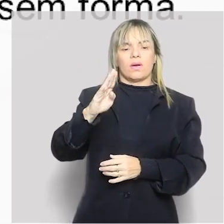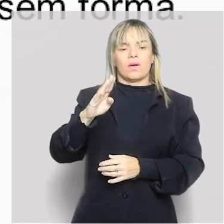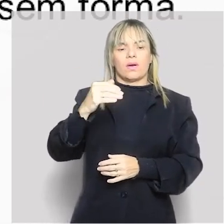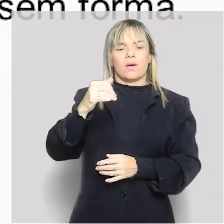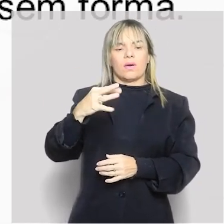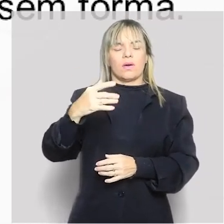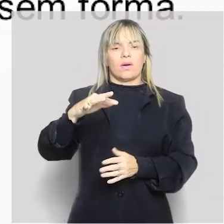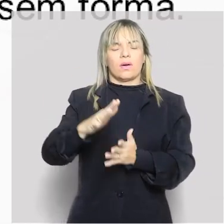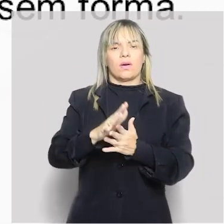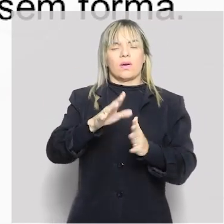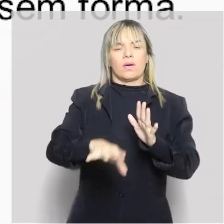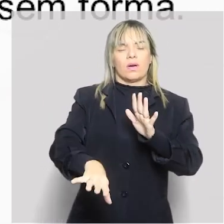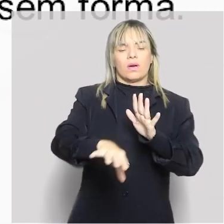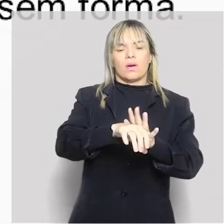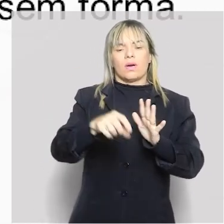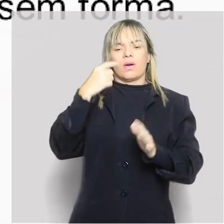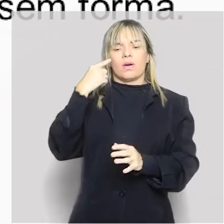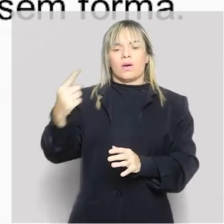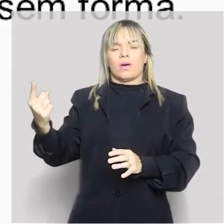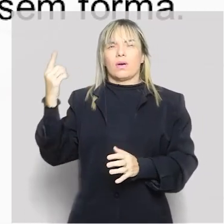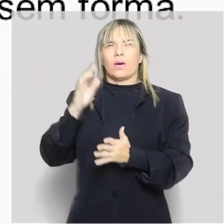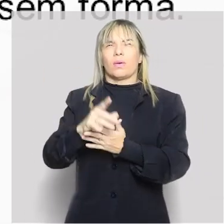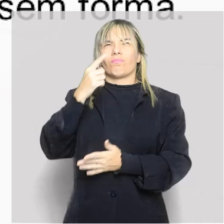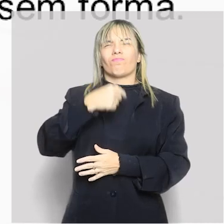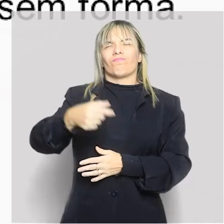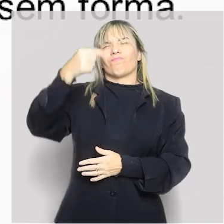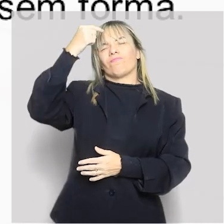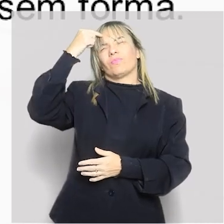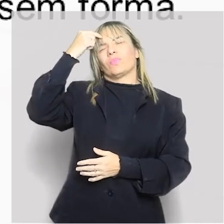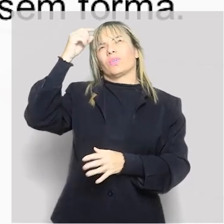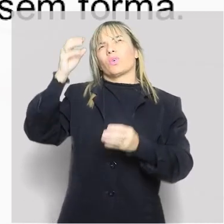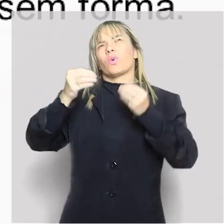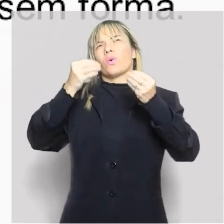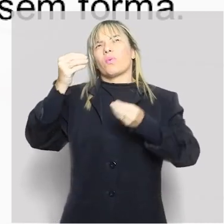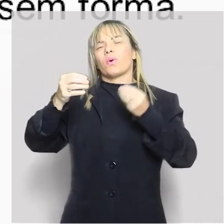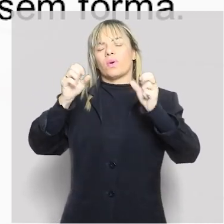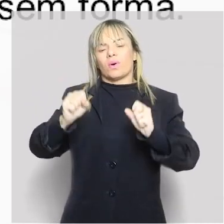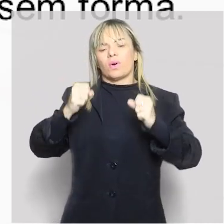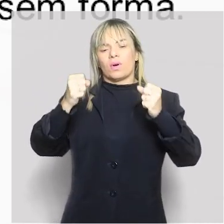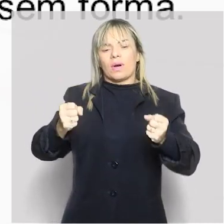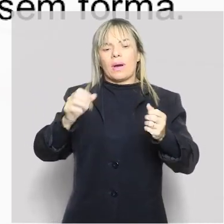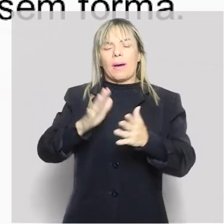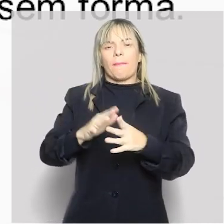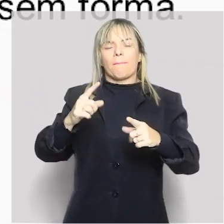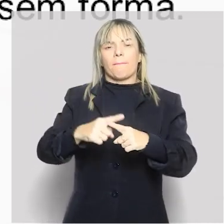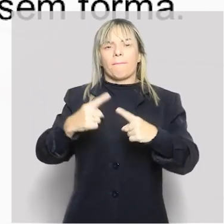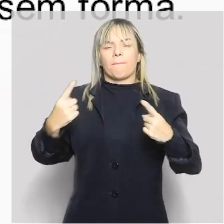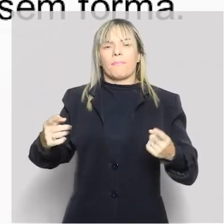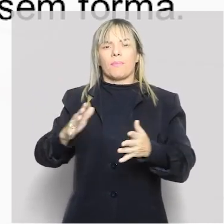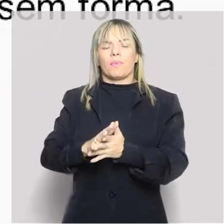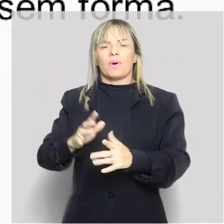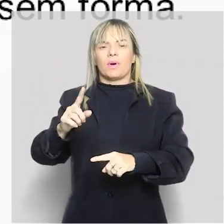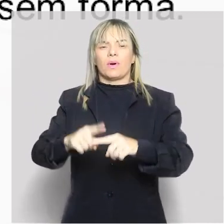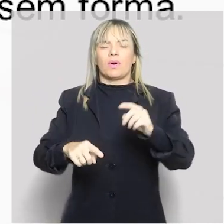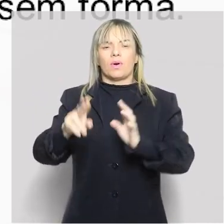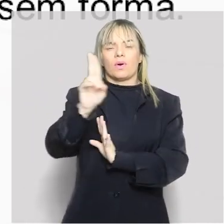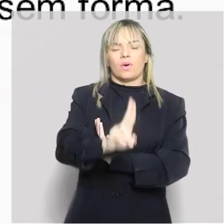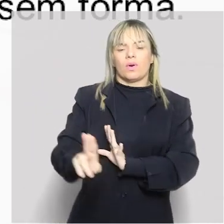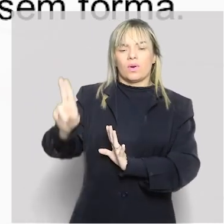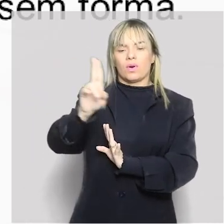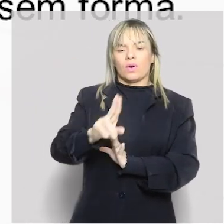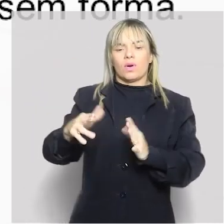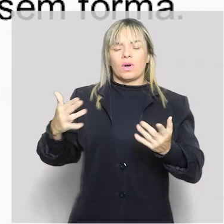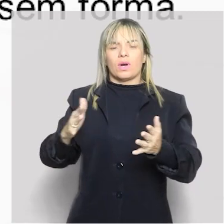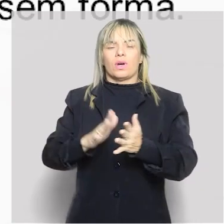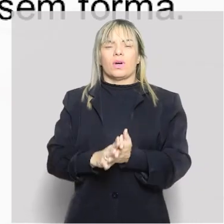faz uma leitura do que você imagina que é, mas o material que é utilizado, a forma como foi composta é completamente diferente. Vou dar um exemplo. Aqui em São Luís, ali na